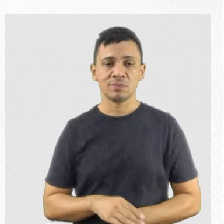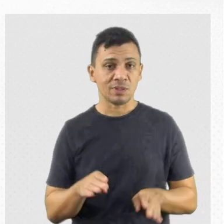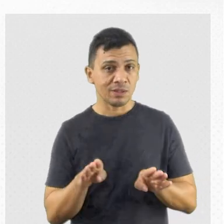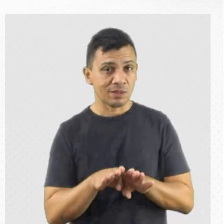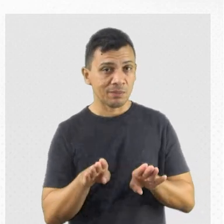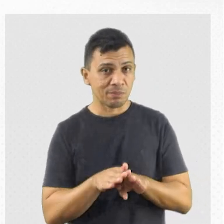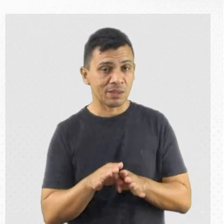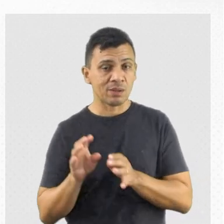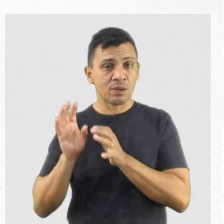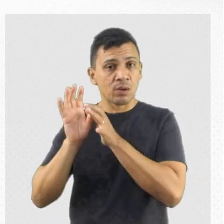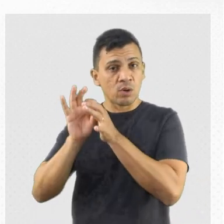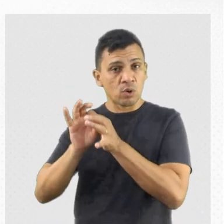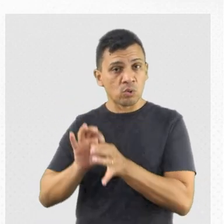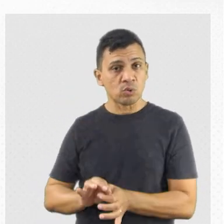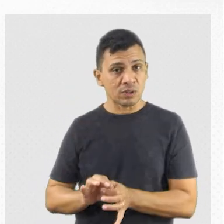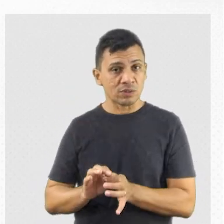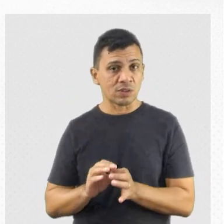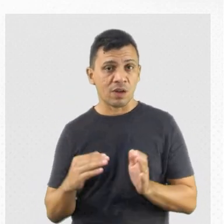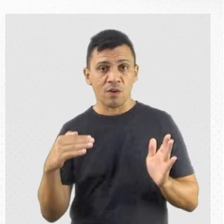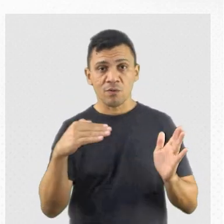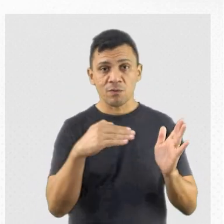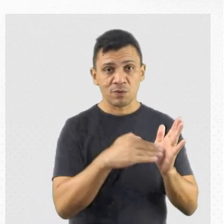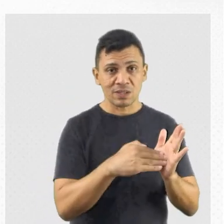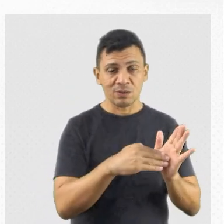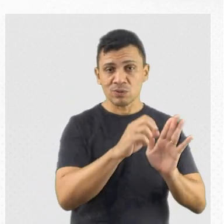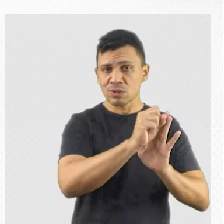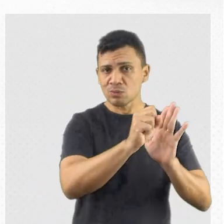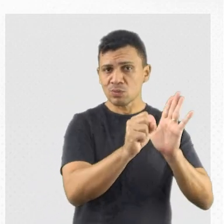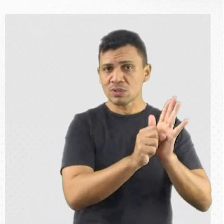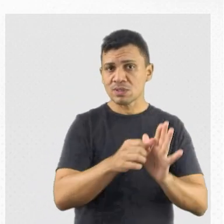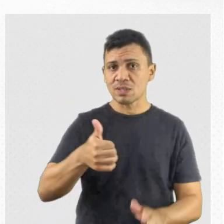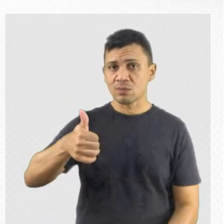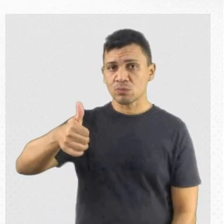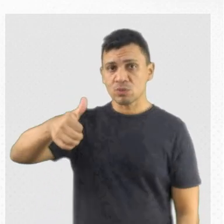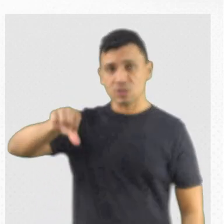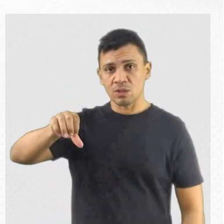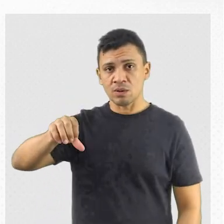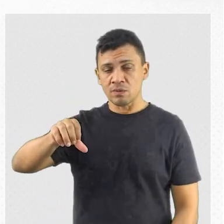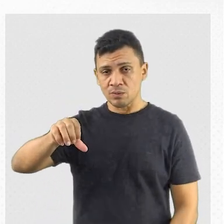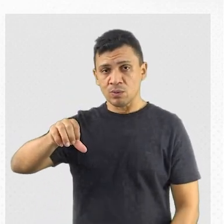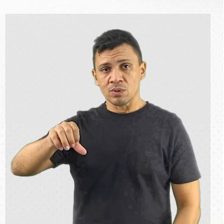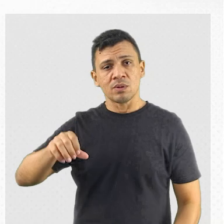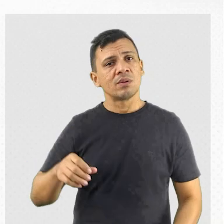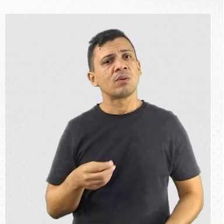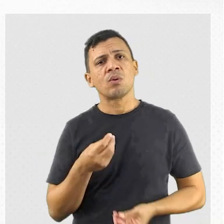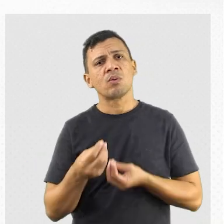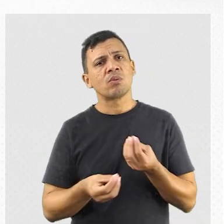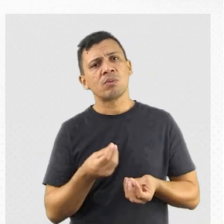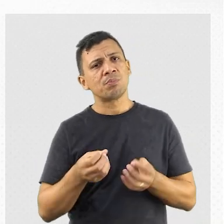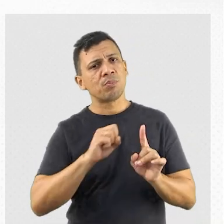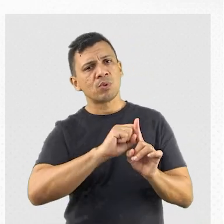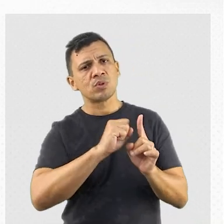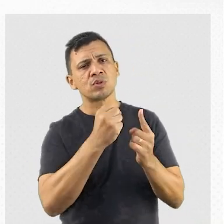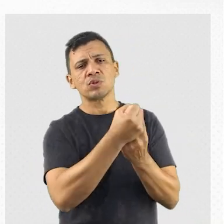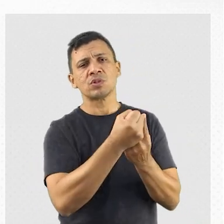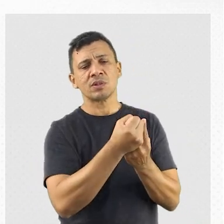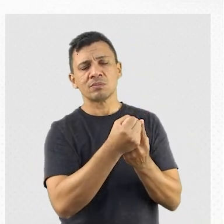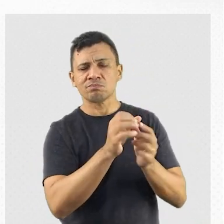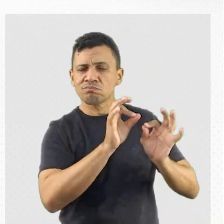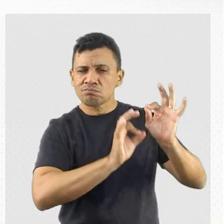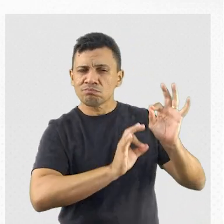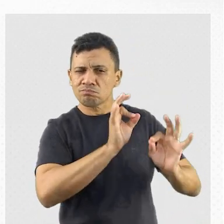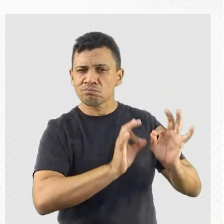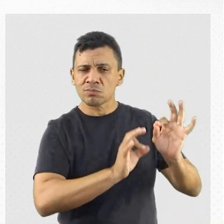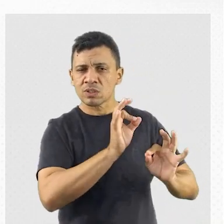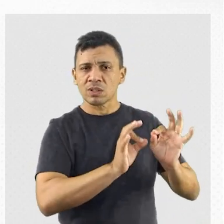o pensamento sociológico. Que intriga seria essa? Afinal de contas, quem é que determina a existência de quem? São os